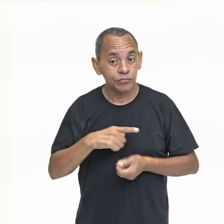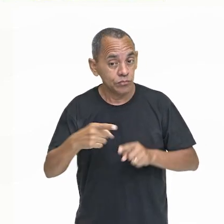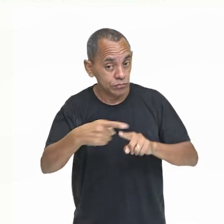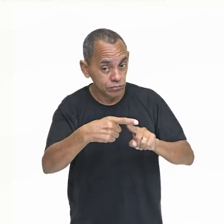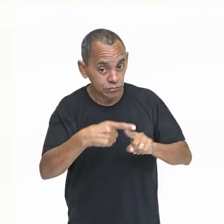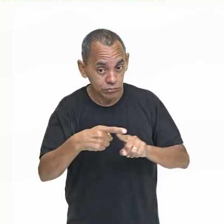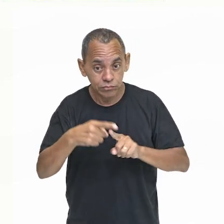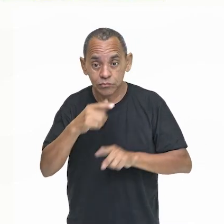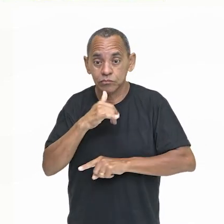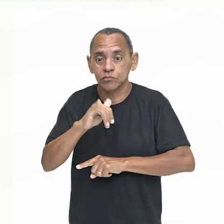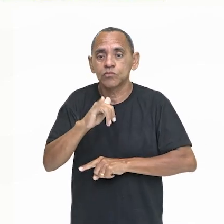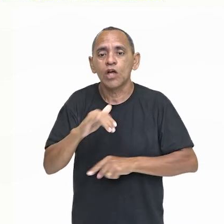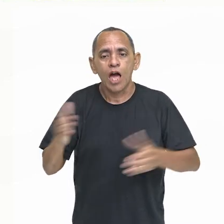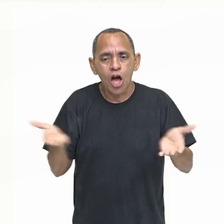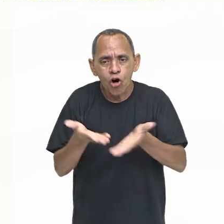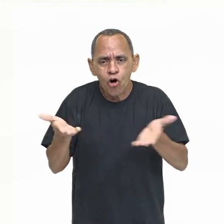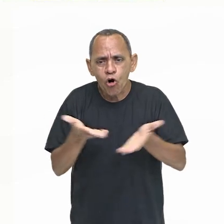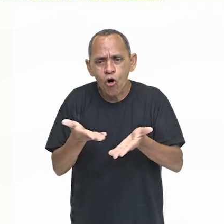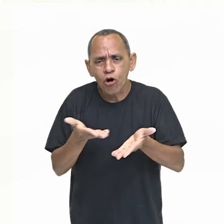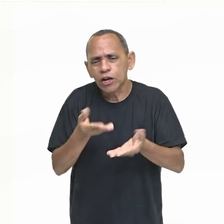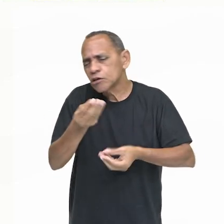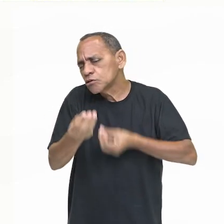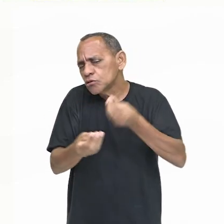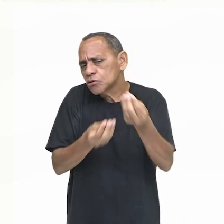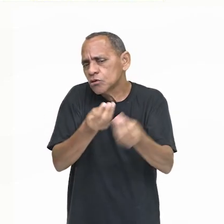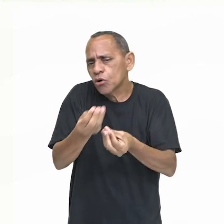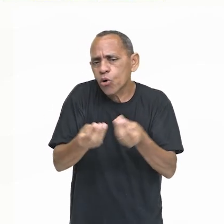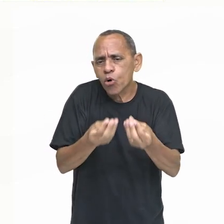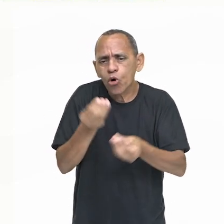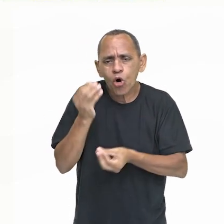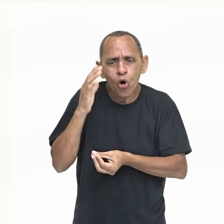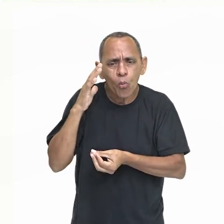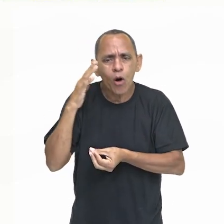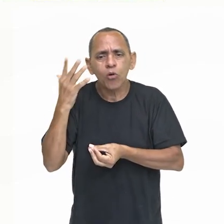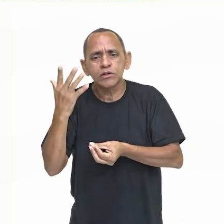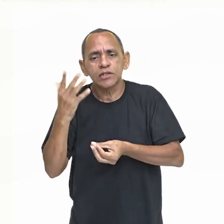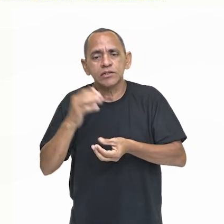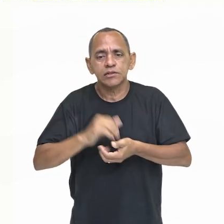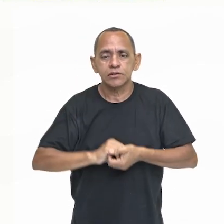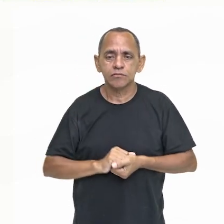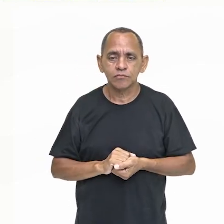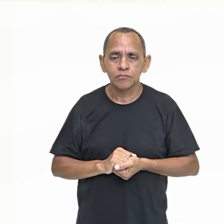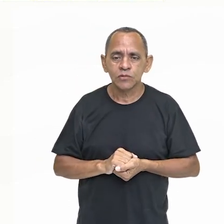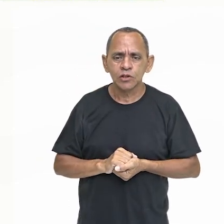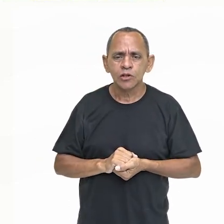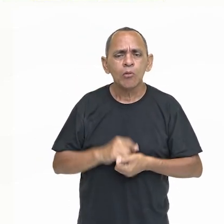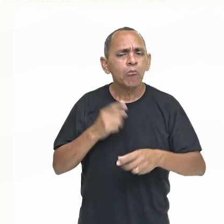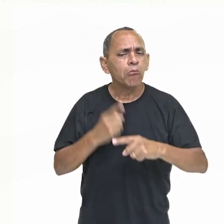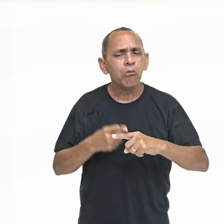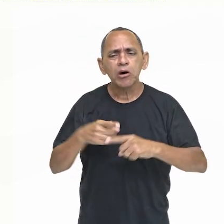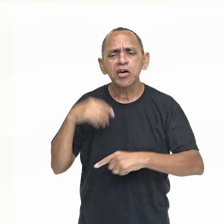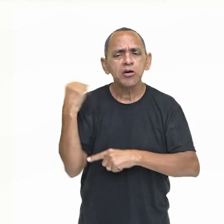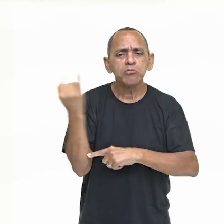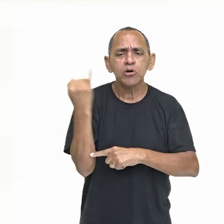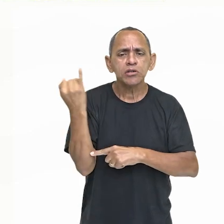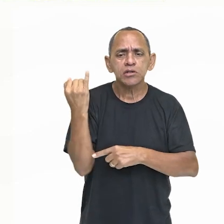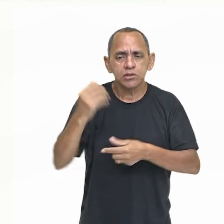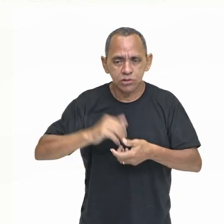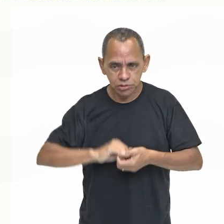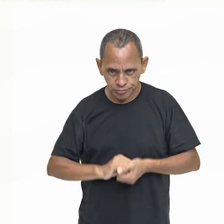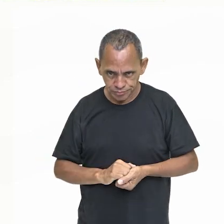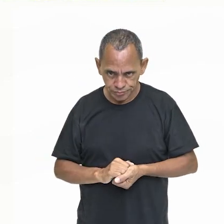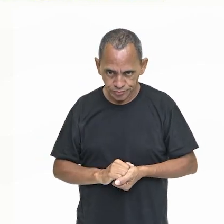agora perceber como essa energia ela é muito importante. Nós teremos